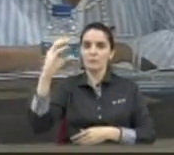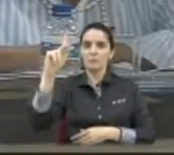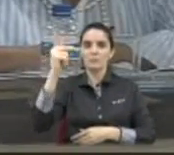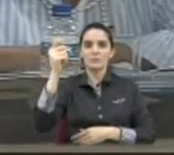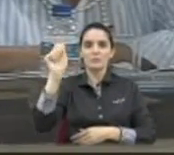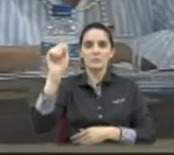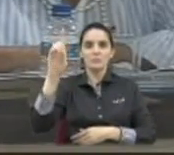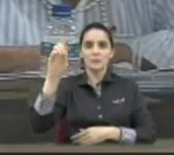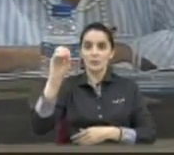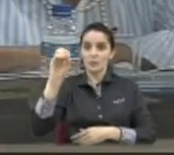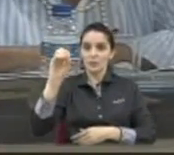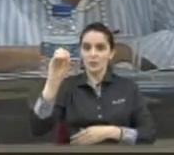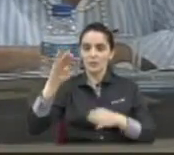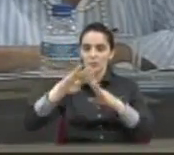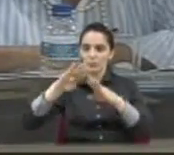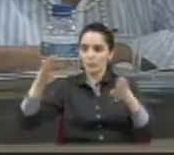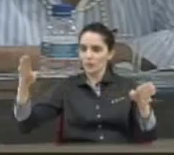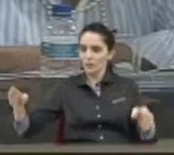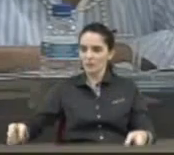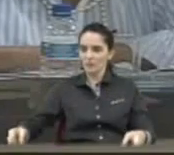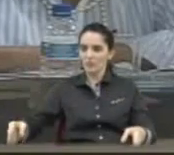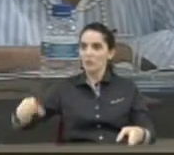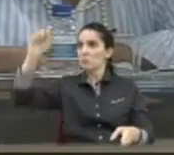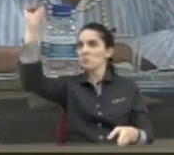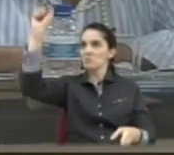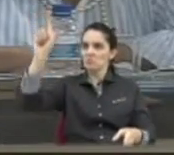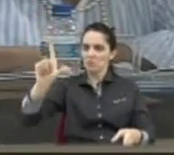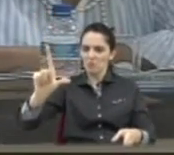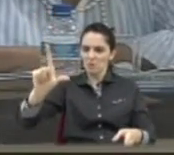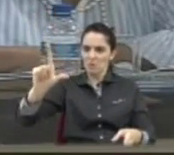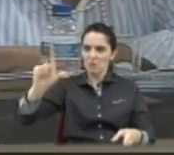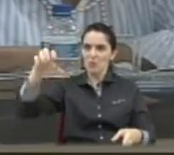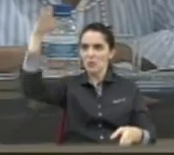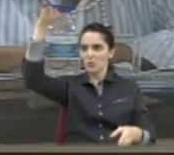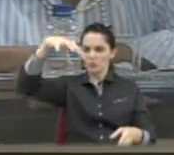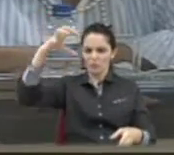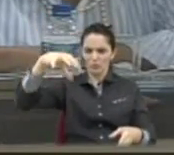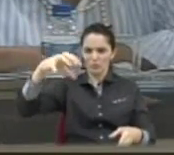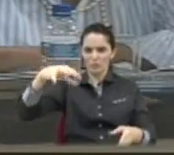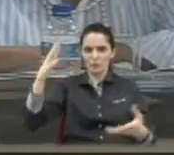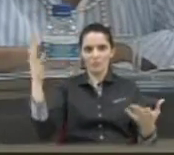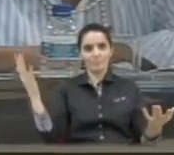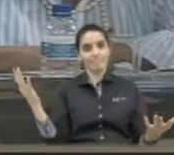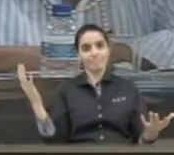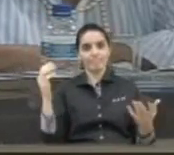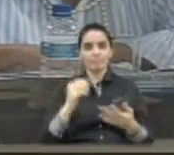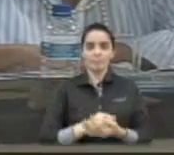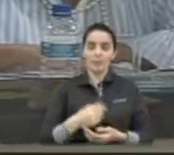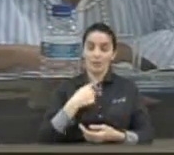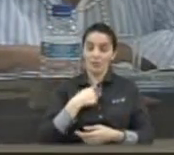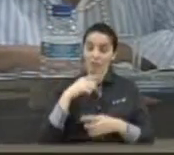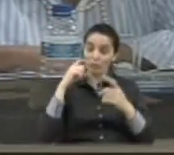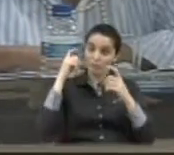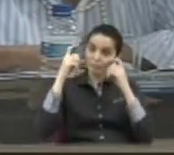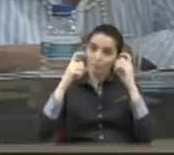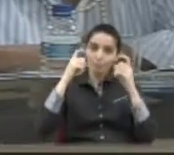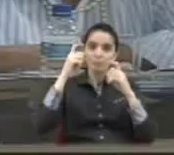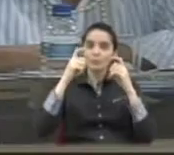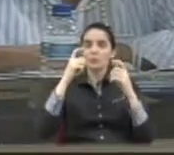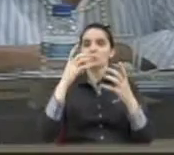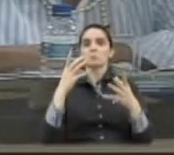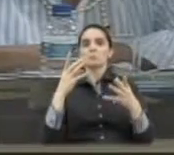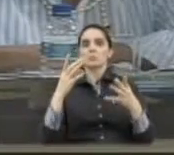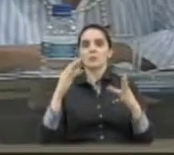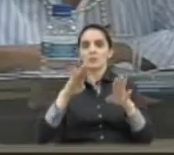caçambas tudo ao sol ali, chuva, então ficava uma beleza. Então essa é a preocupação da gente,